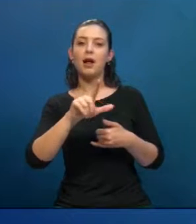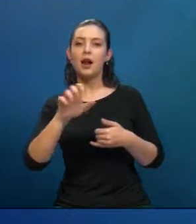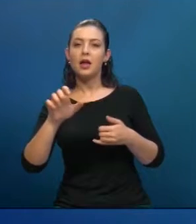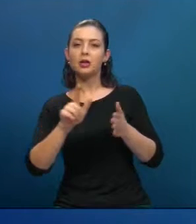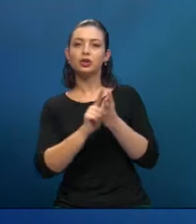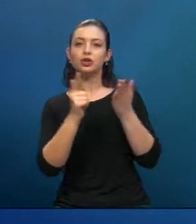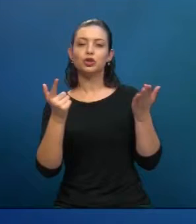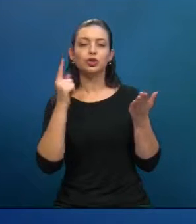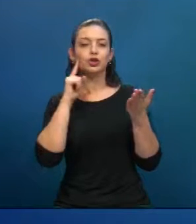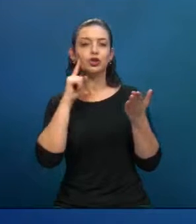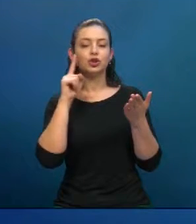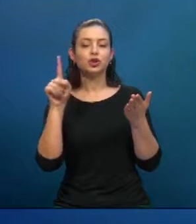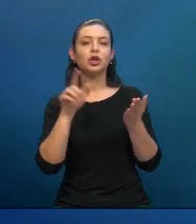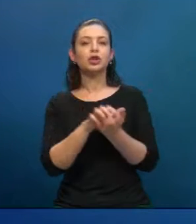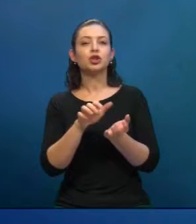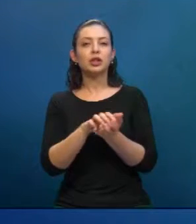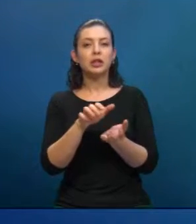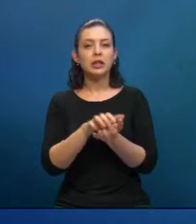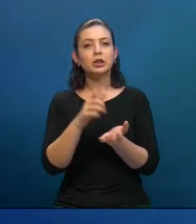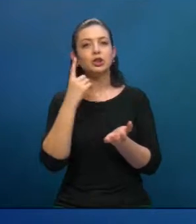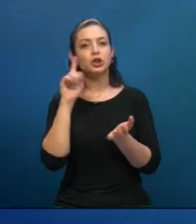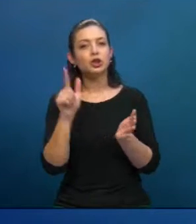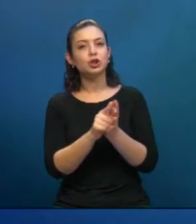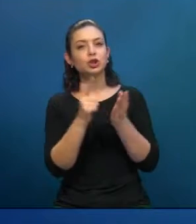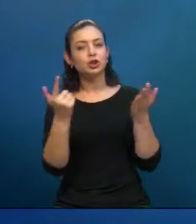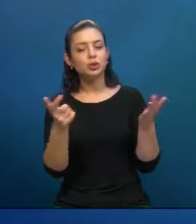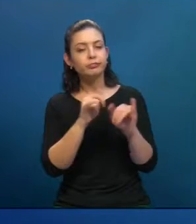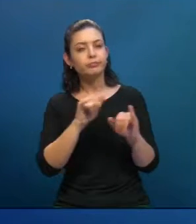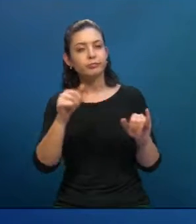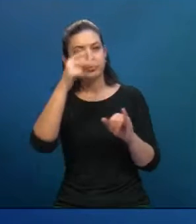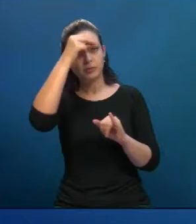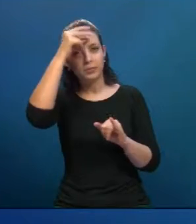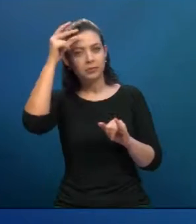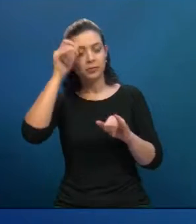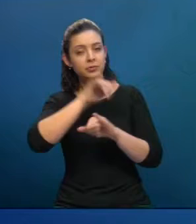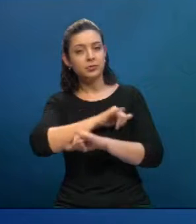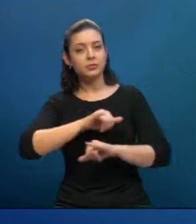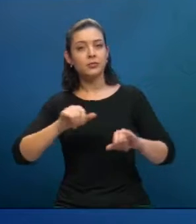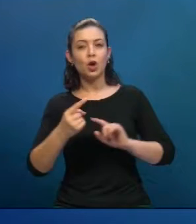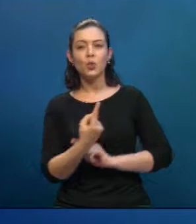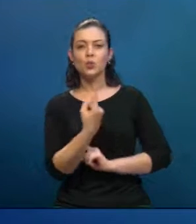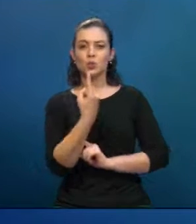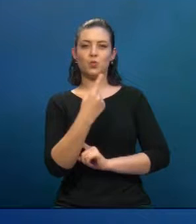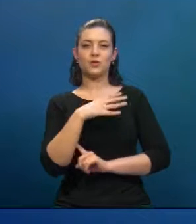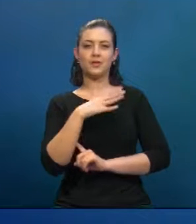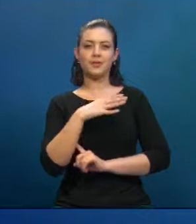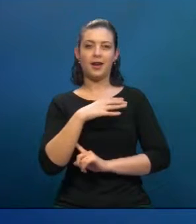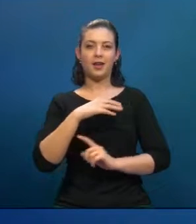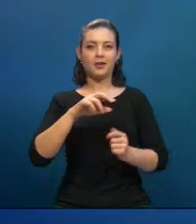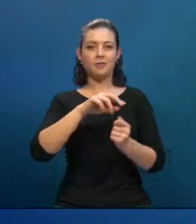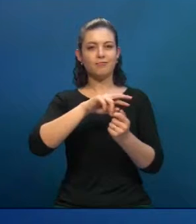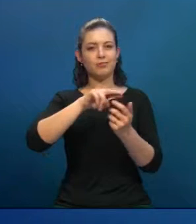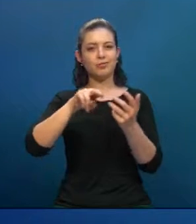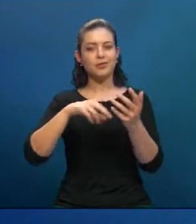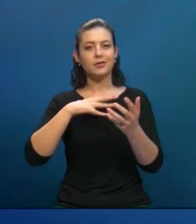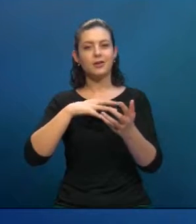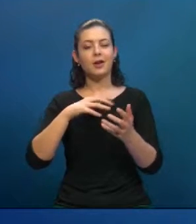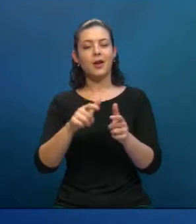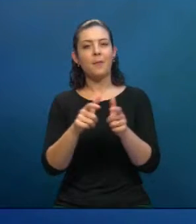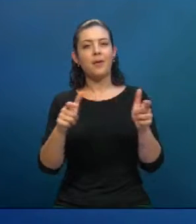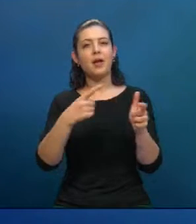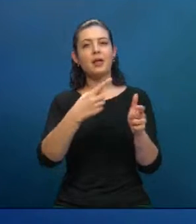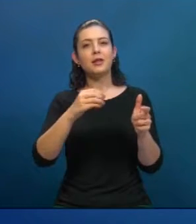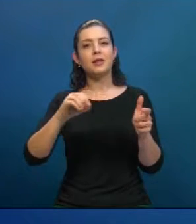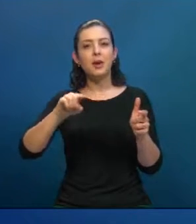a de jacareí também pelo site da prefeitura de jacareí jacaré foi a única cidade entre os municípios com mais de